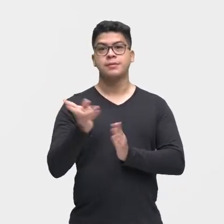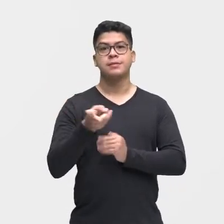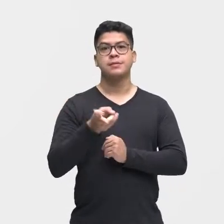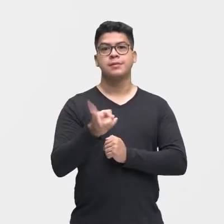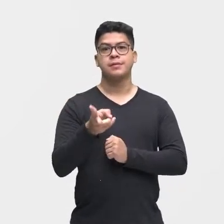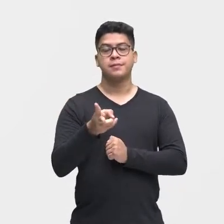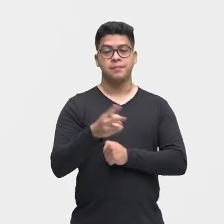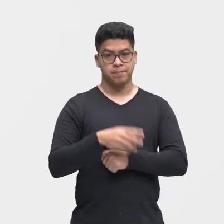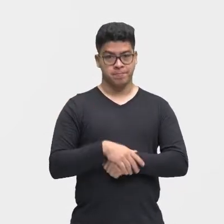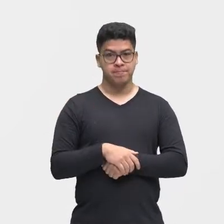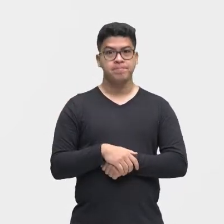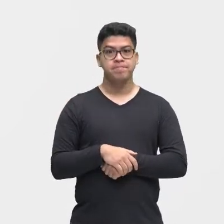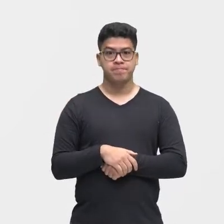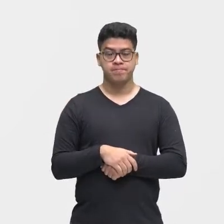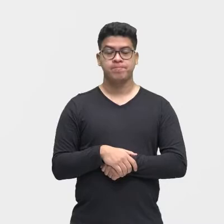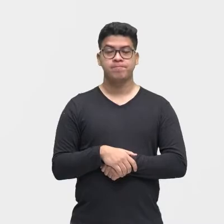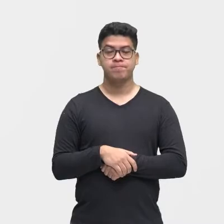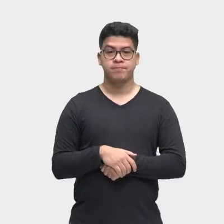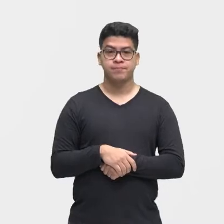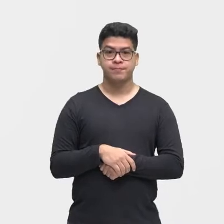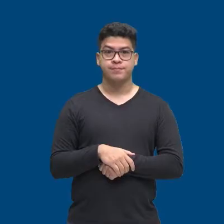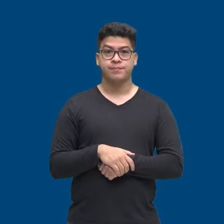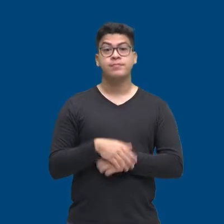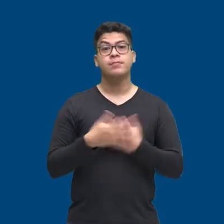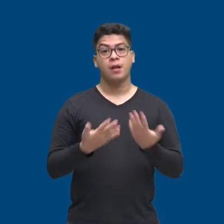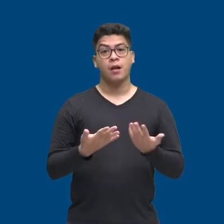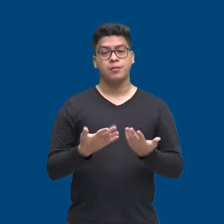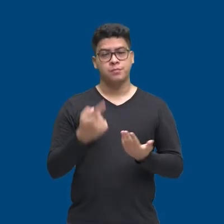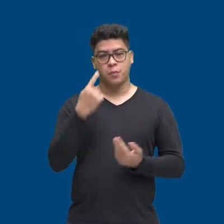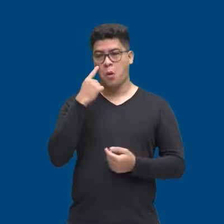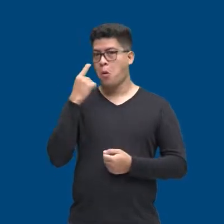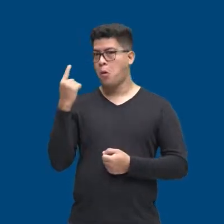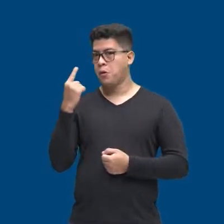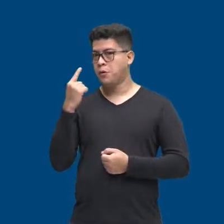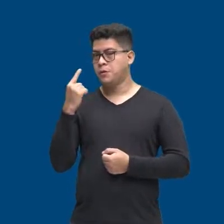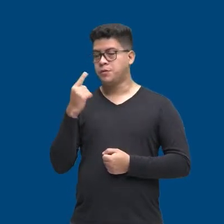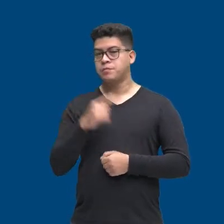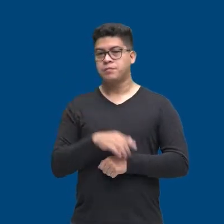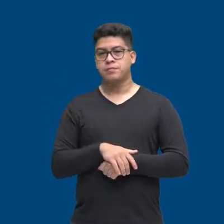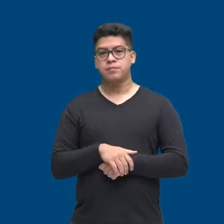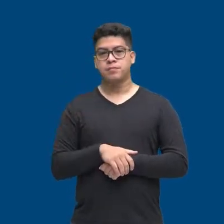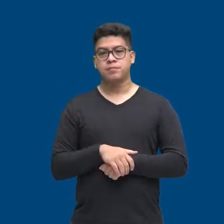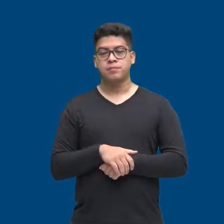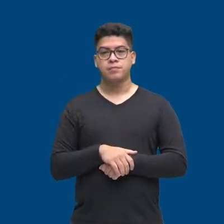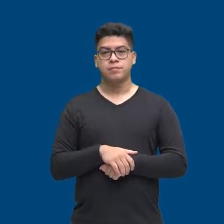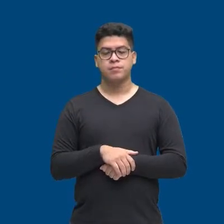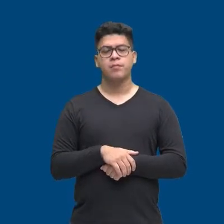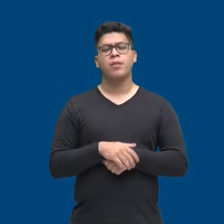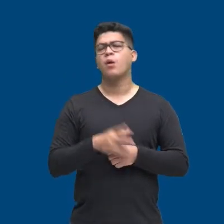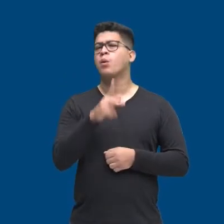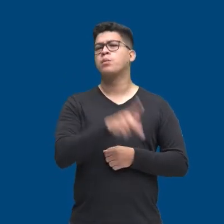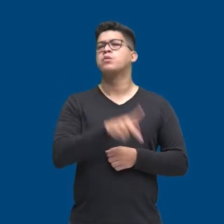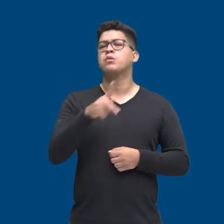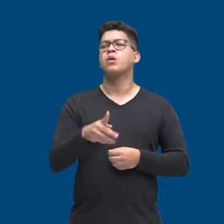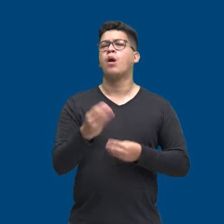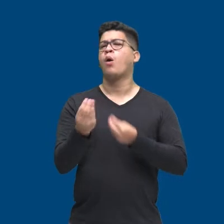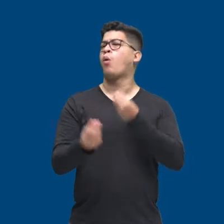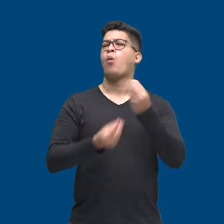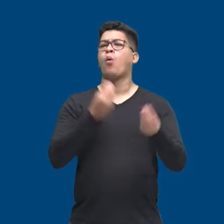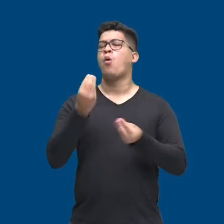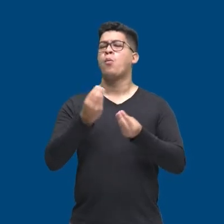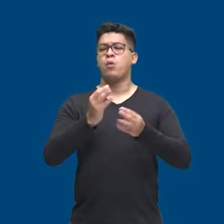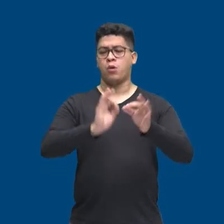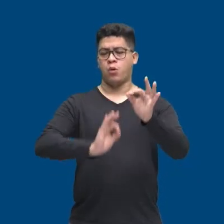observa em aí bom antes de falar sobre a pé as peças deixa eu falar uma coisa para vocês professora como é que o